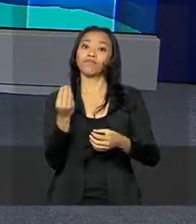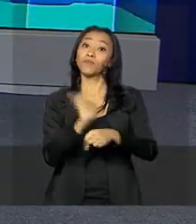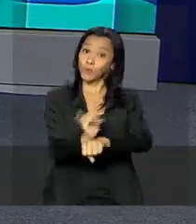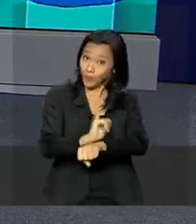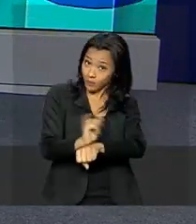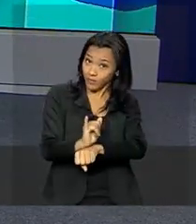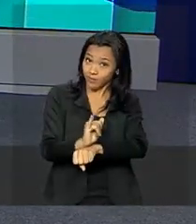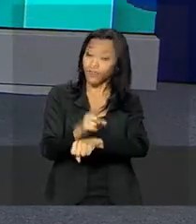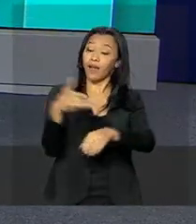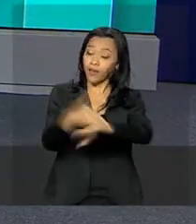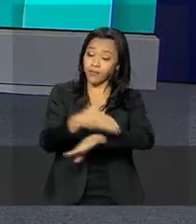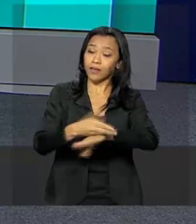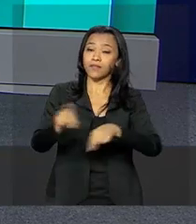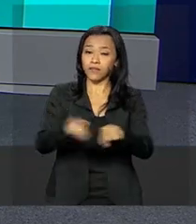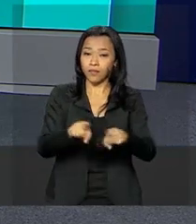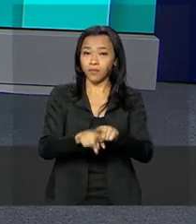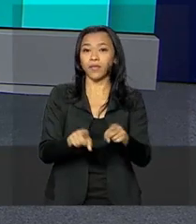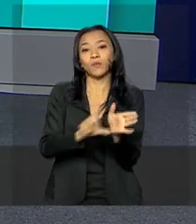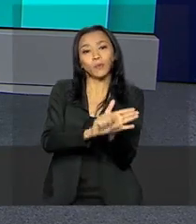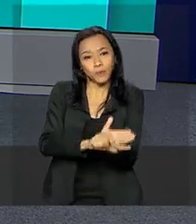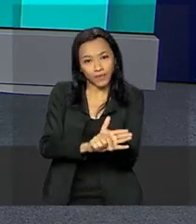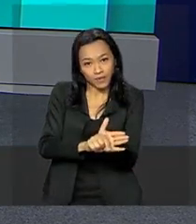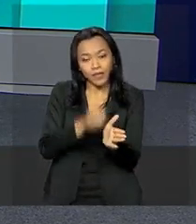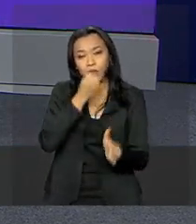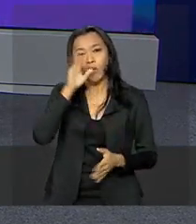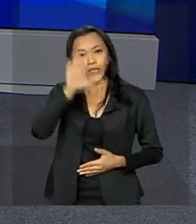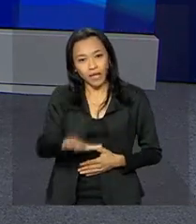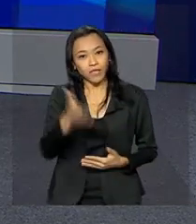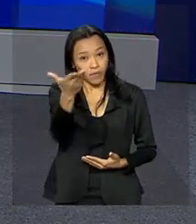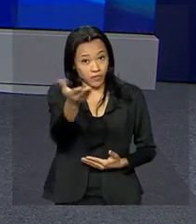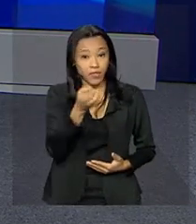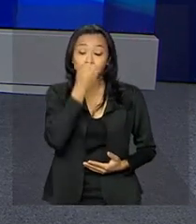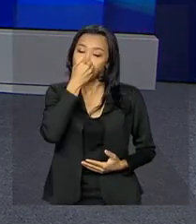YouTube. Acesse também o nosso perfil no Twitter. Uma boa tarde